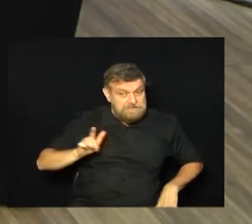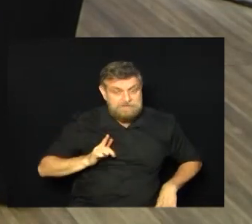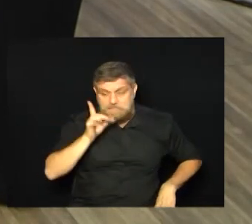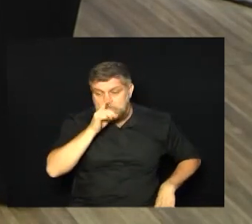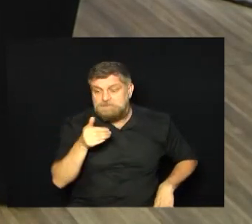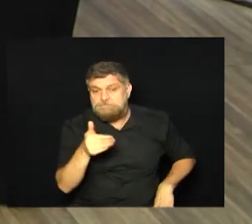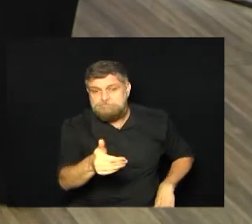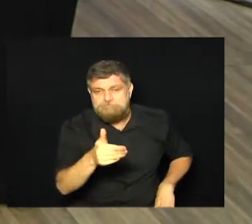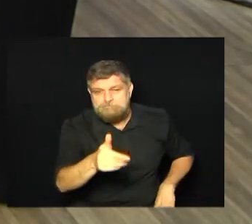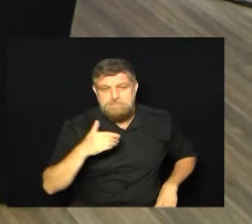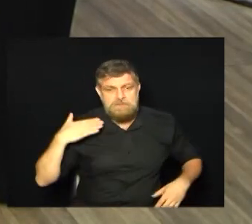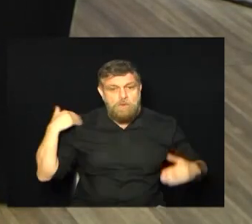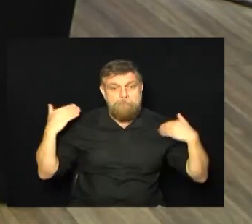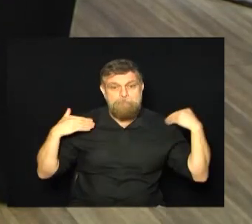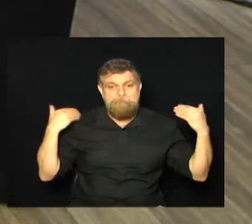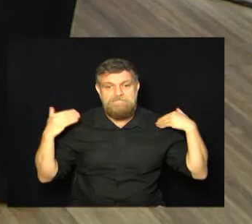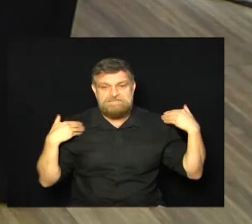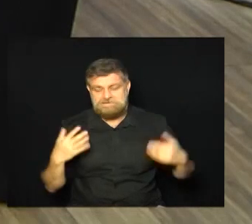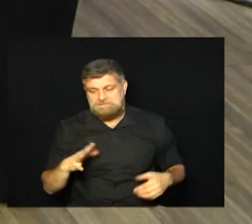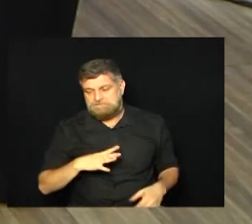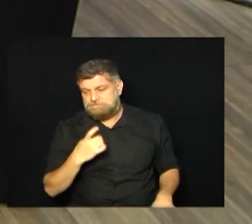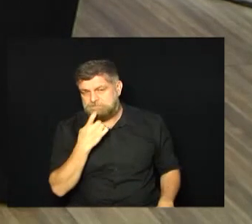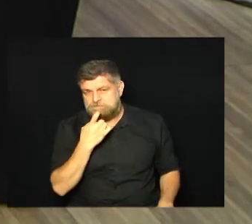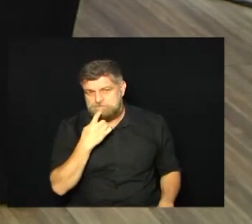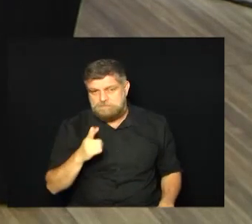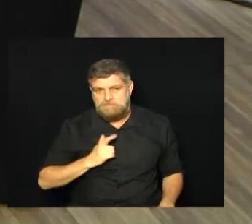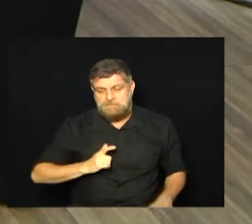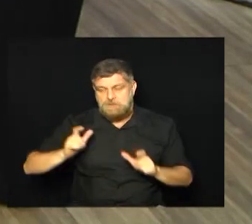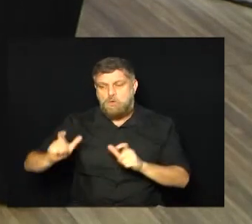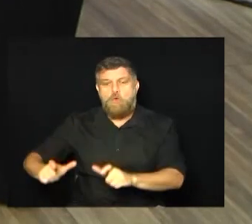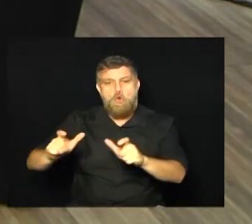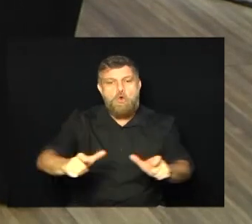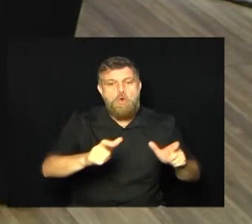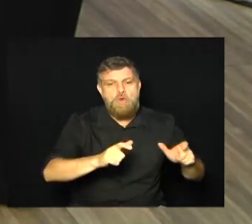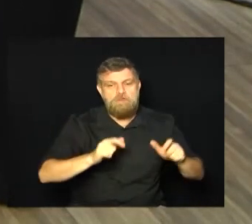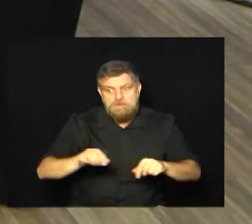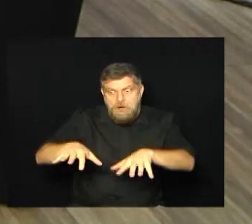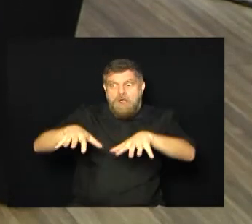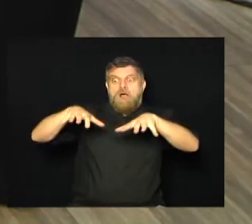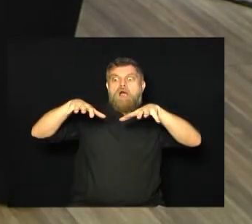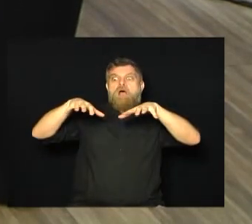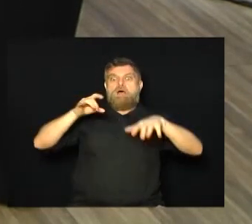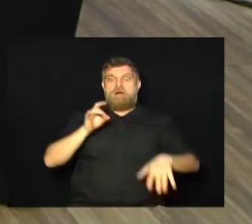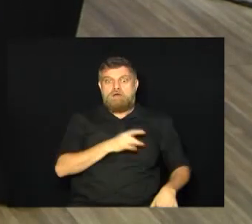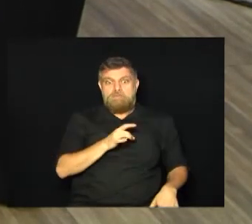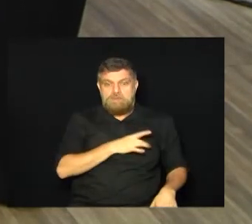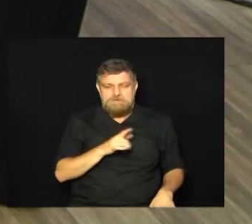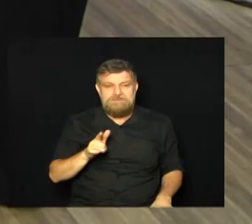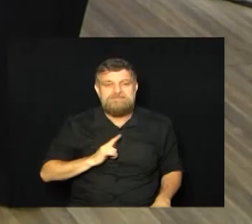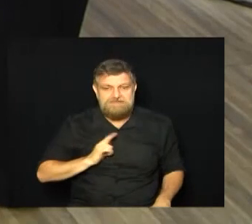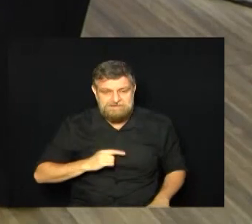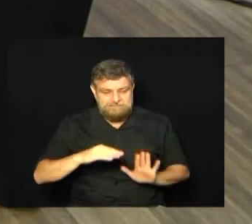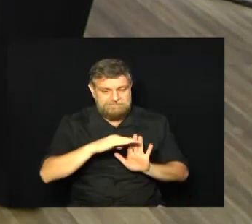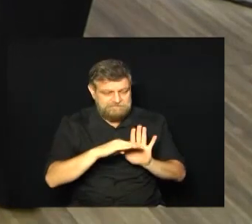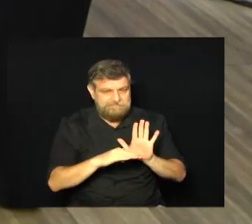domingo tem um passeio aqui na cidade de Campinas por locais assombrados? É isso mesmo? A nova edição de um projeto